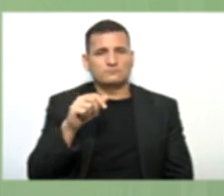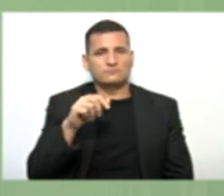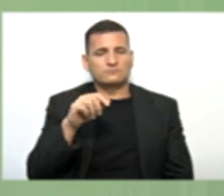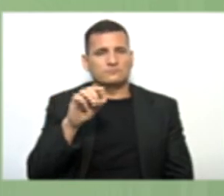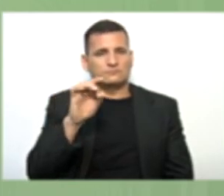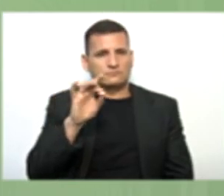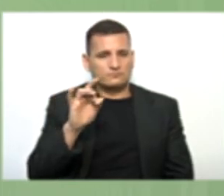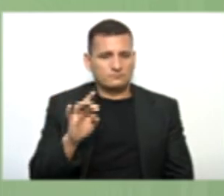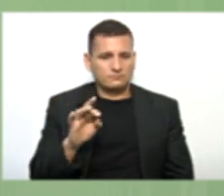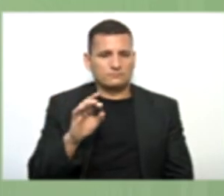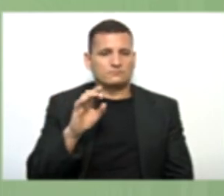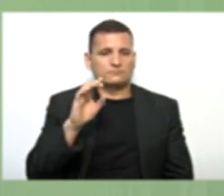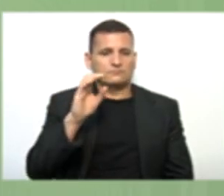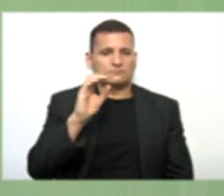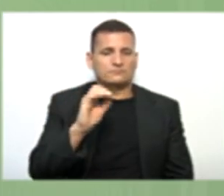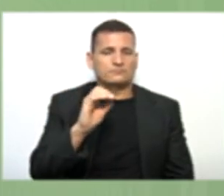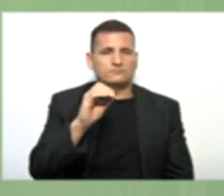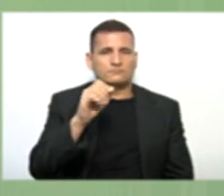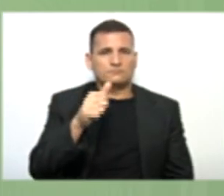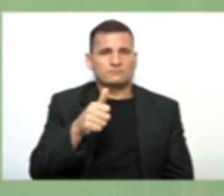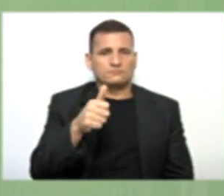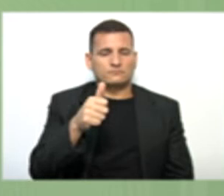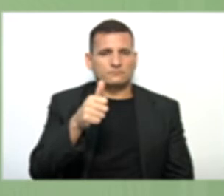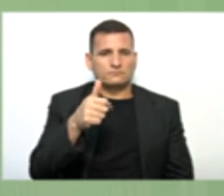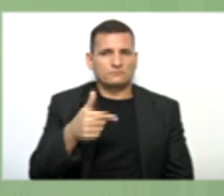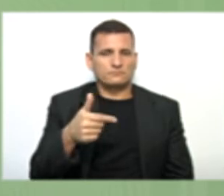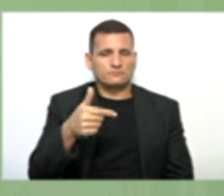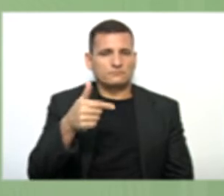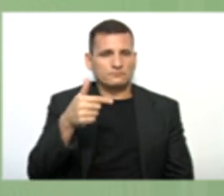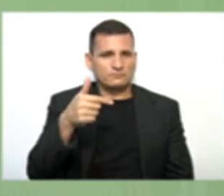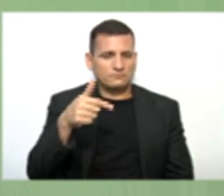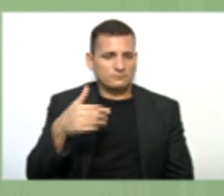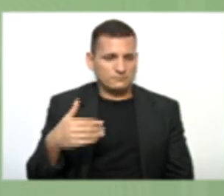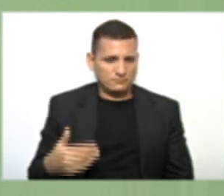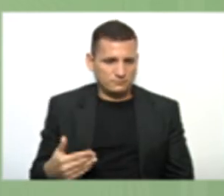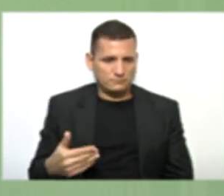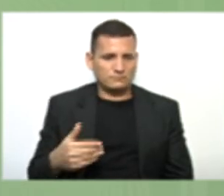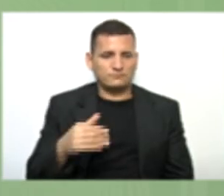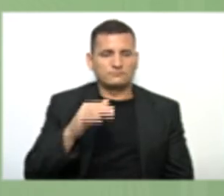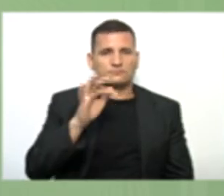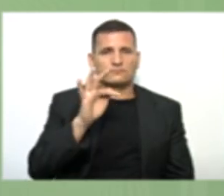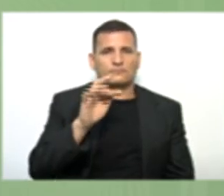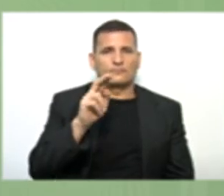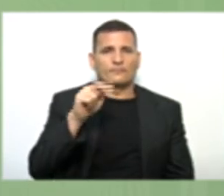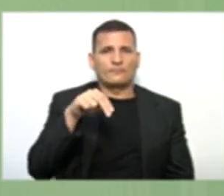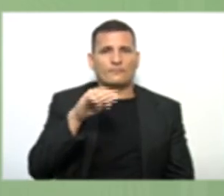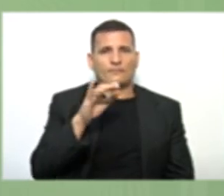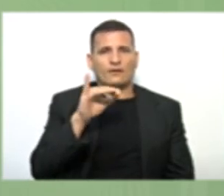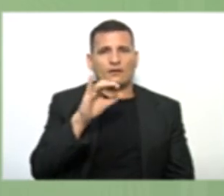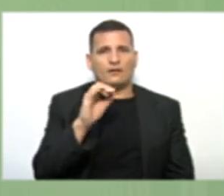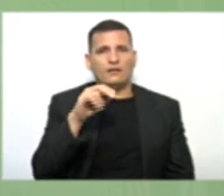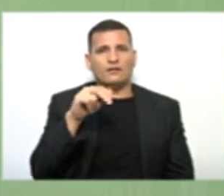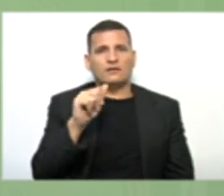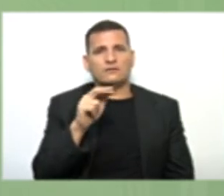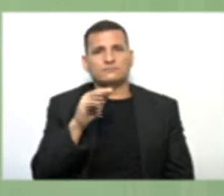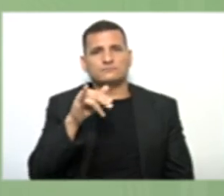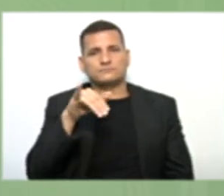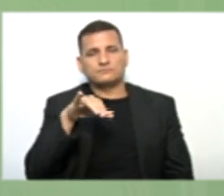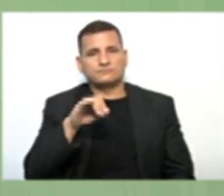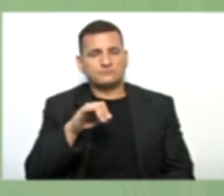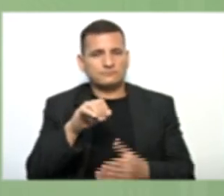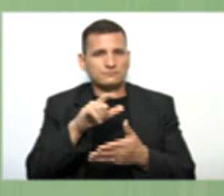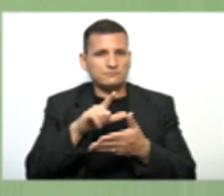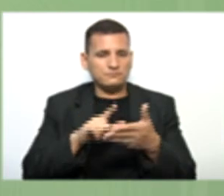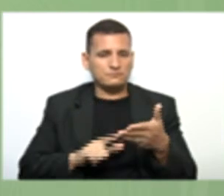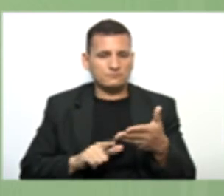lista. 0, 1, 2 e assim vai. É assim que se lê. Em funcionários, ou seja, em lista, nessa lista aqui, ó, acabou,